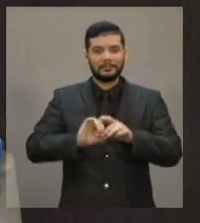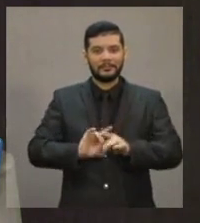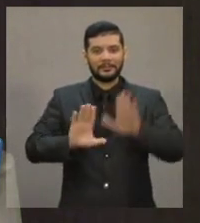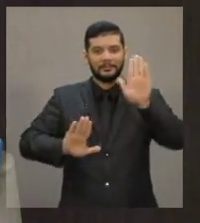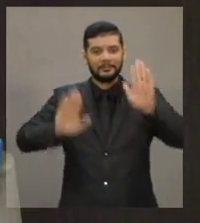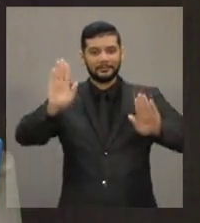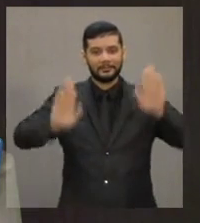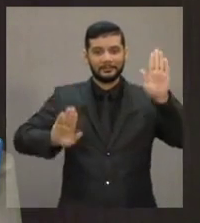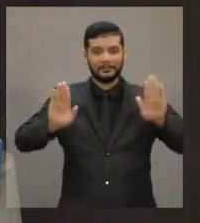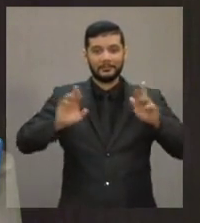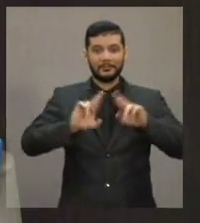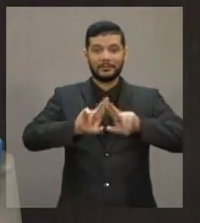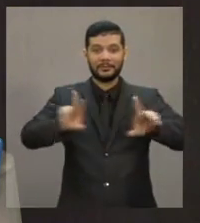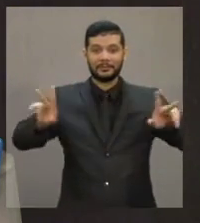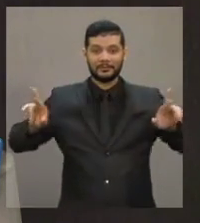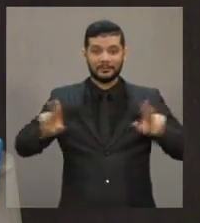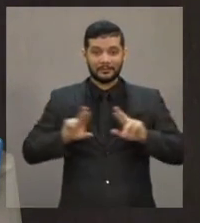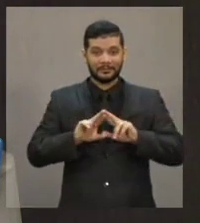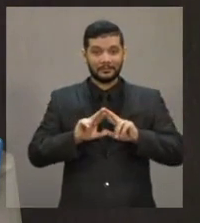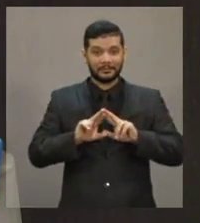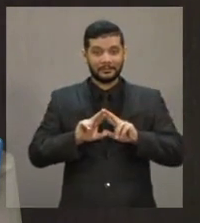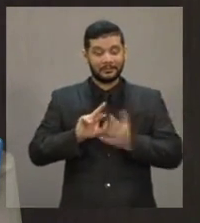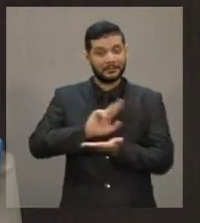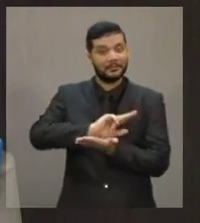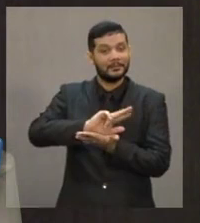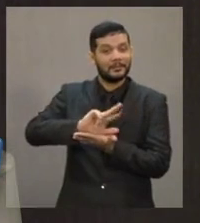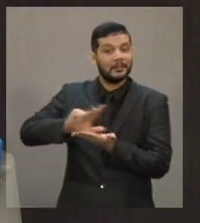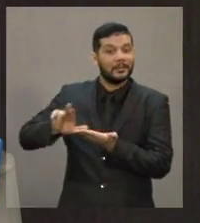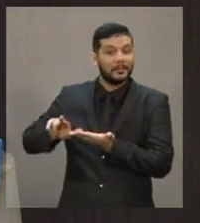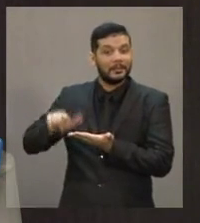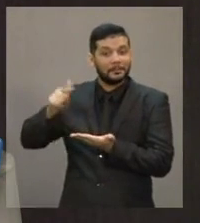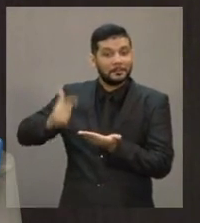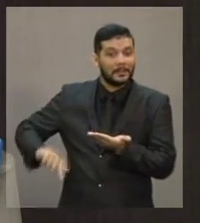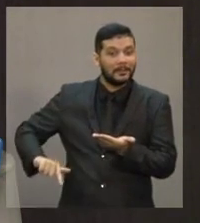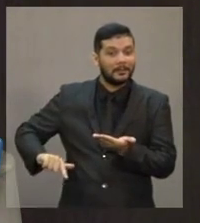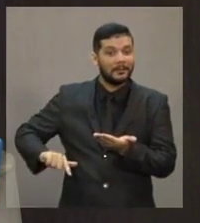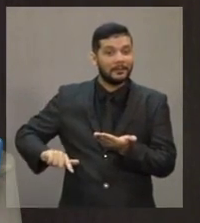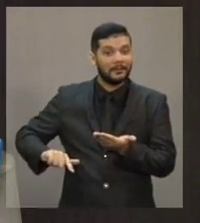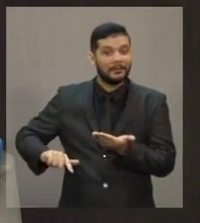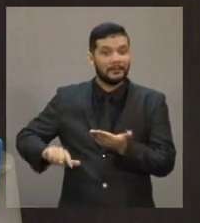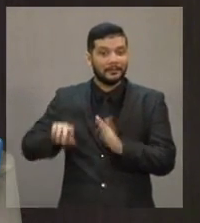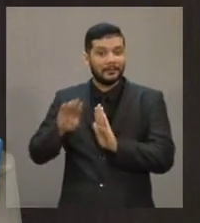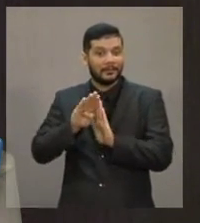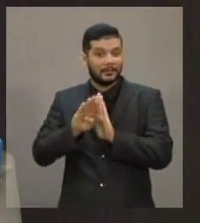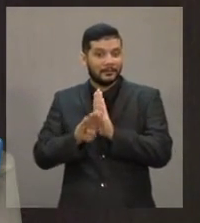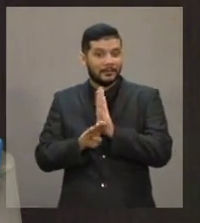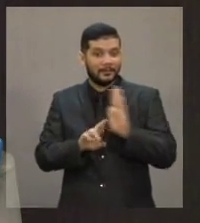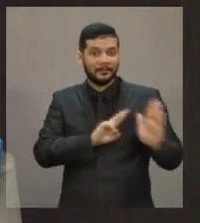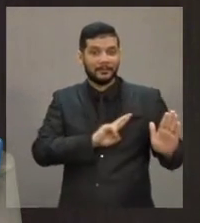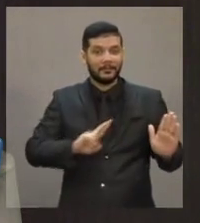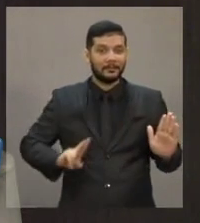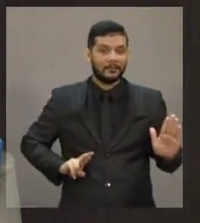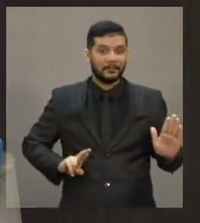democrática, plural e, dentre outras coisas, ela, entre outros princípios republicanos,